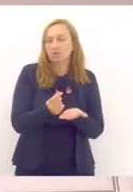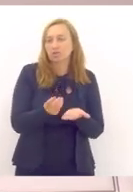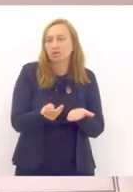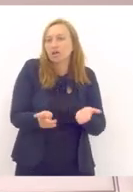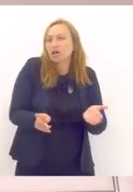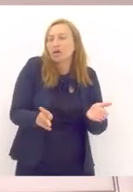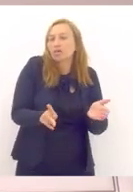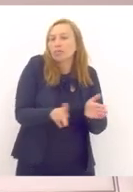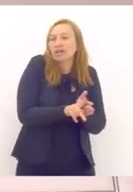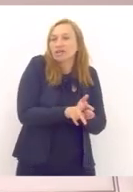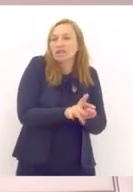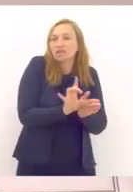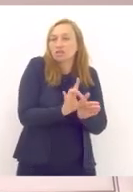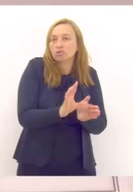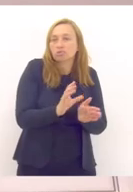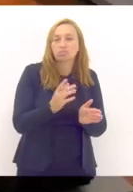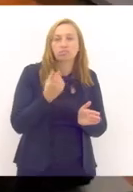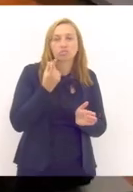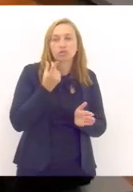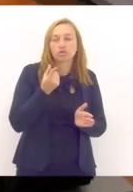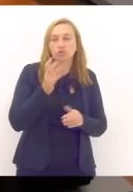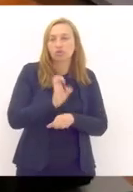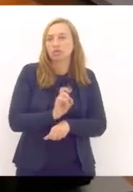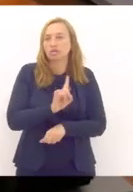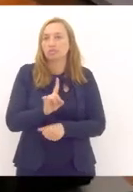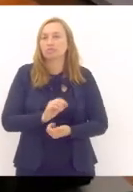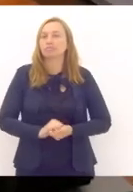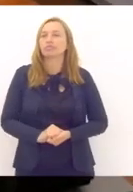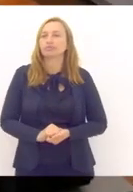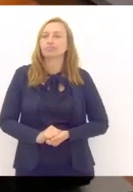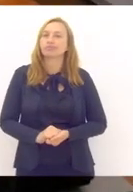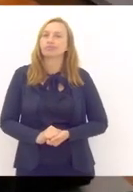guarda do Tesouro do Estado.